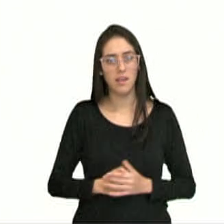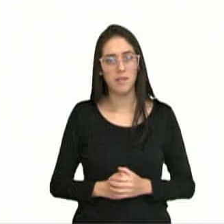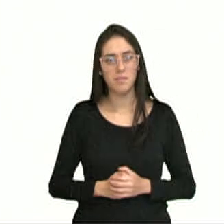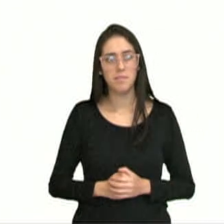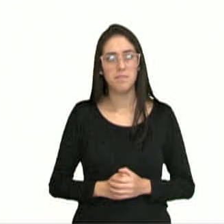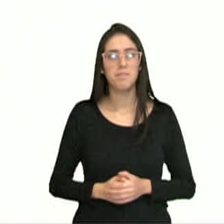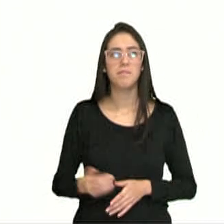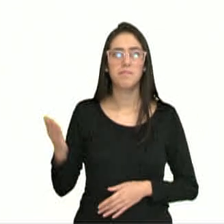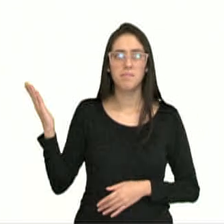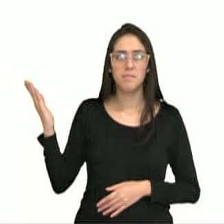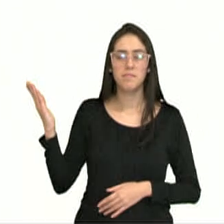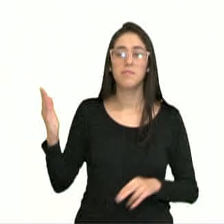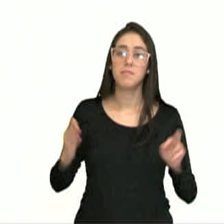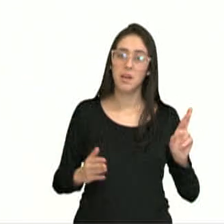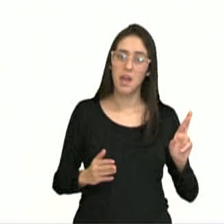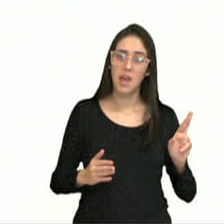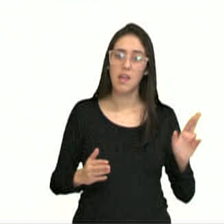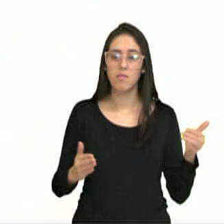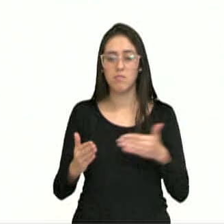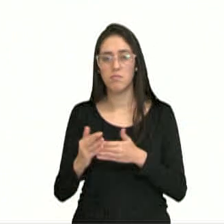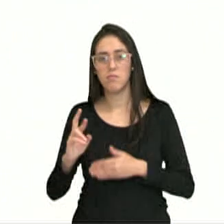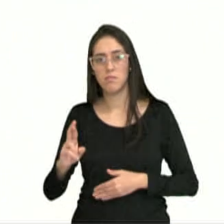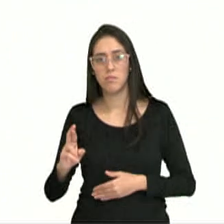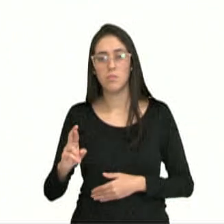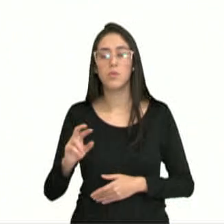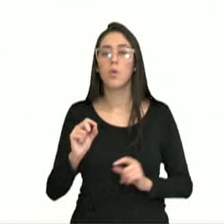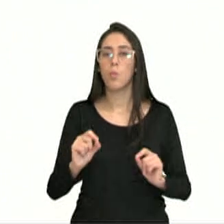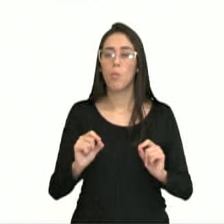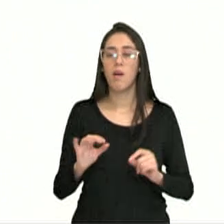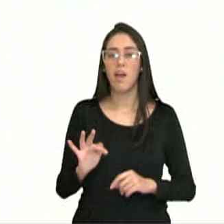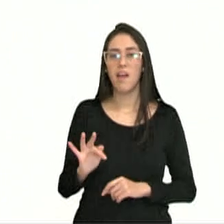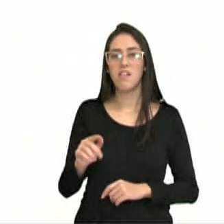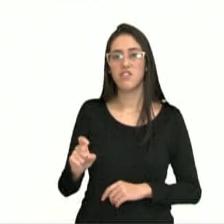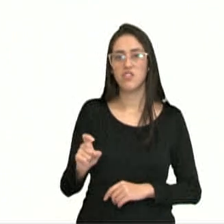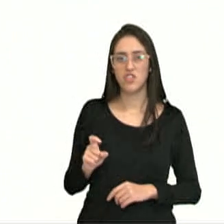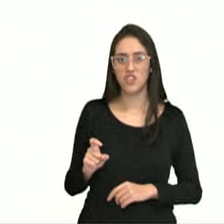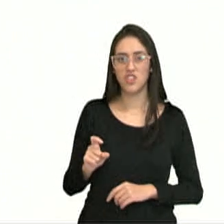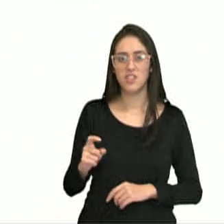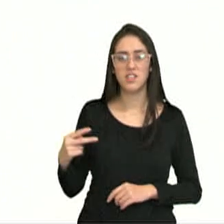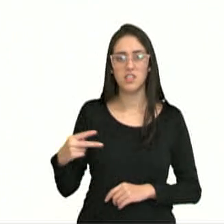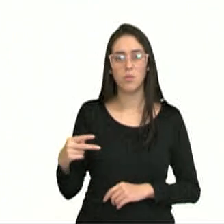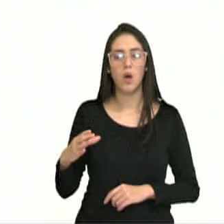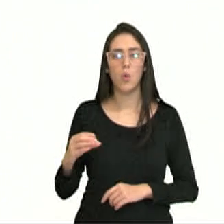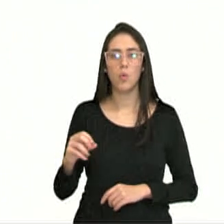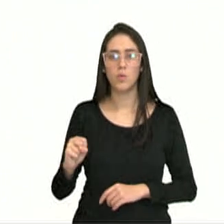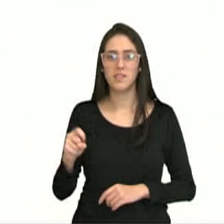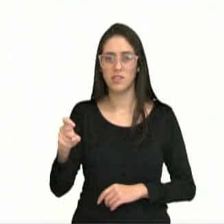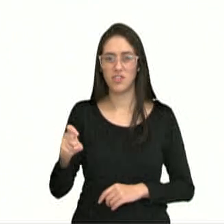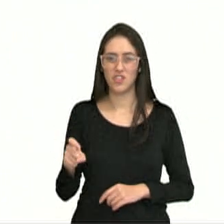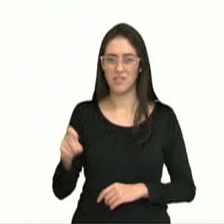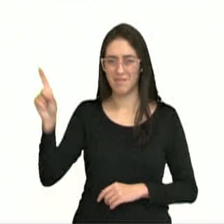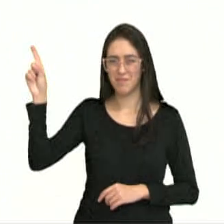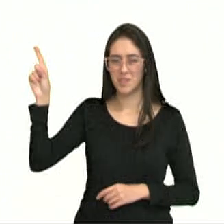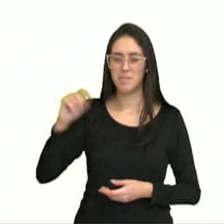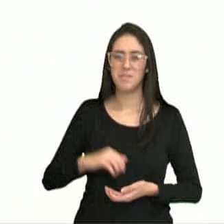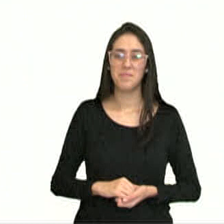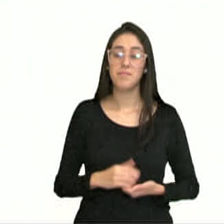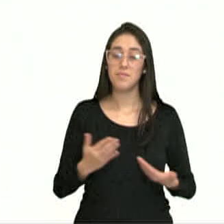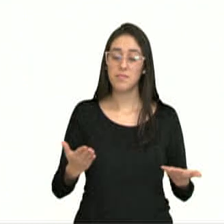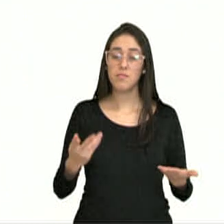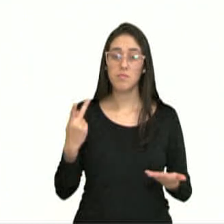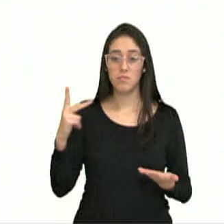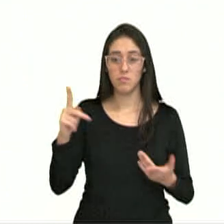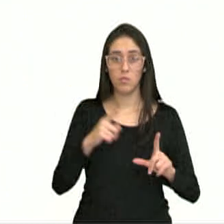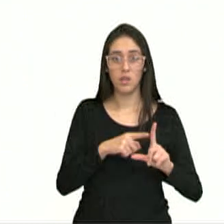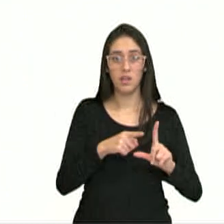r, cuja lei de formação é qual? F de x igual a cosseno de x. Como o cossenoide de um ângulo